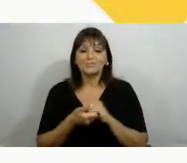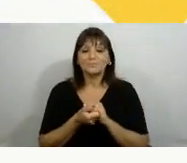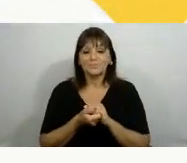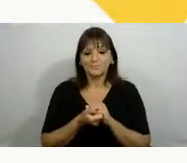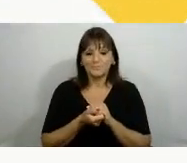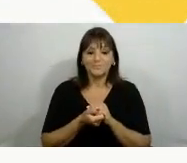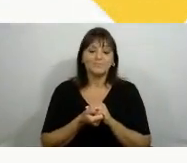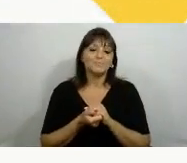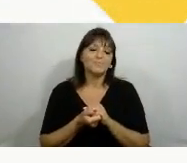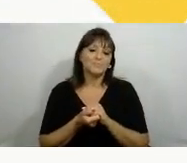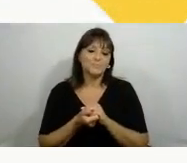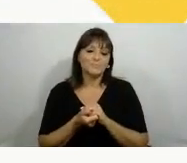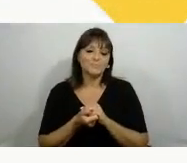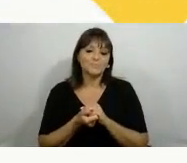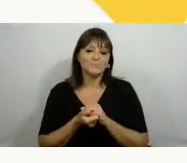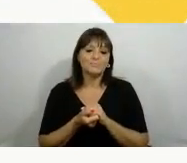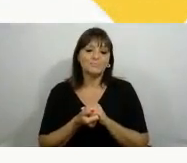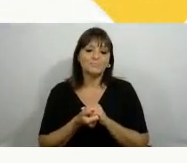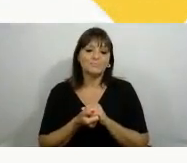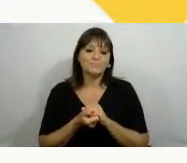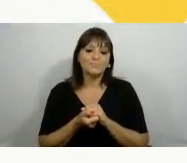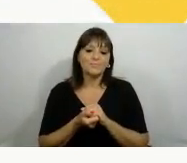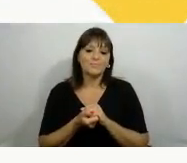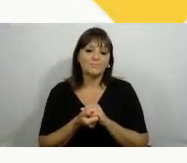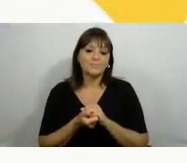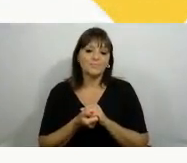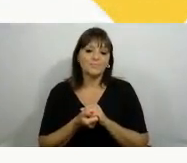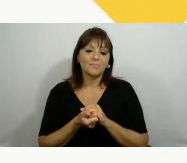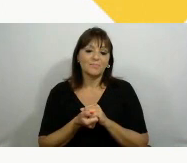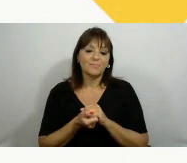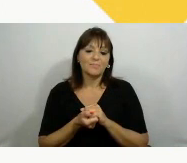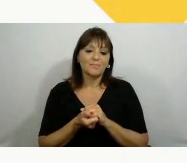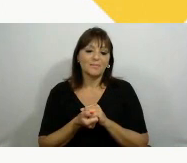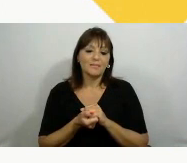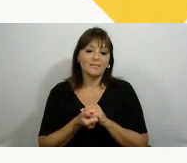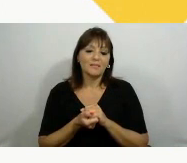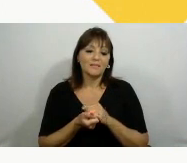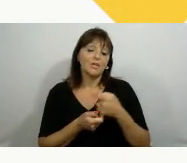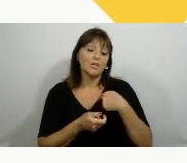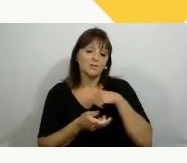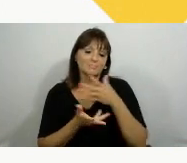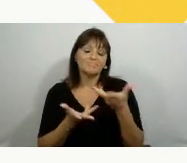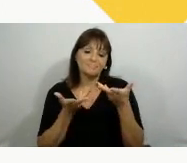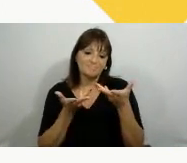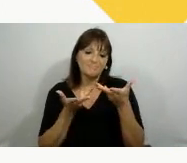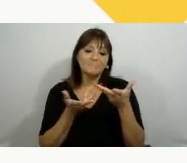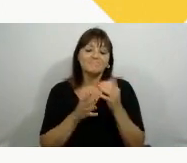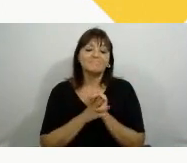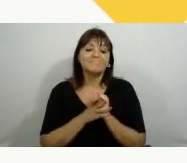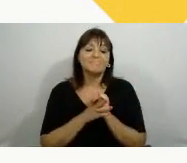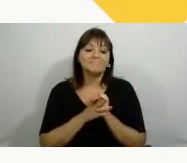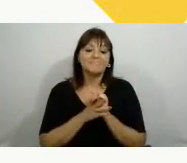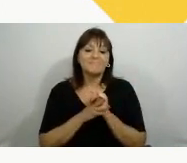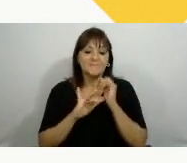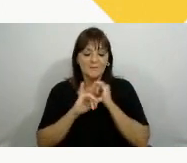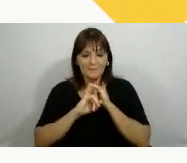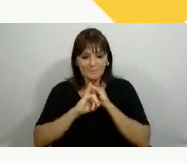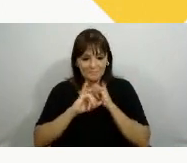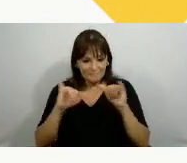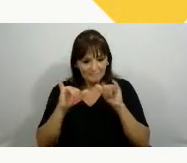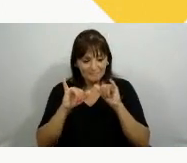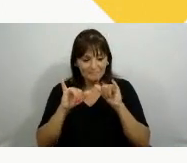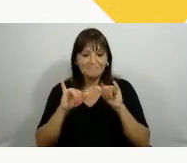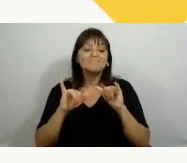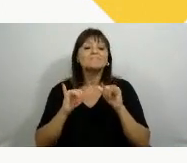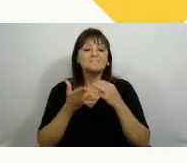E aí, a gente gostaria de deixar a mensagem para vocês sempre praticarem